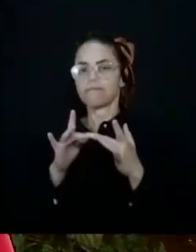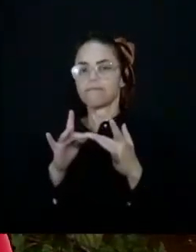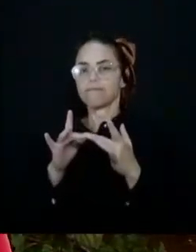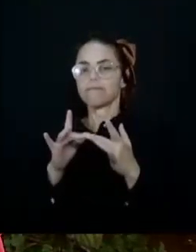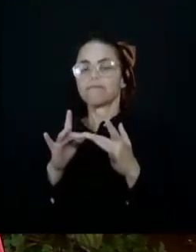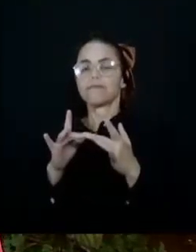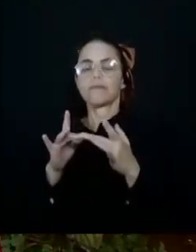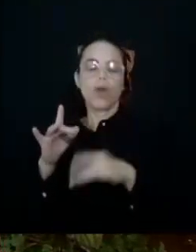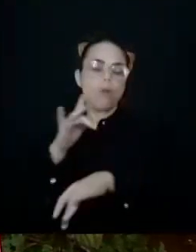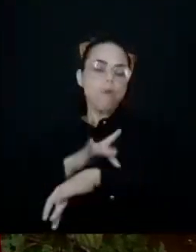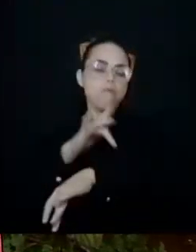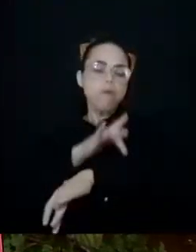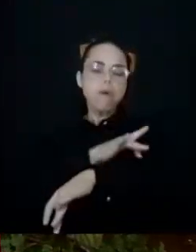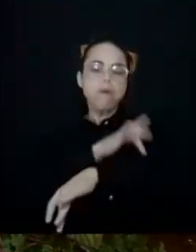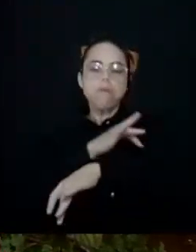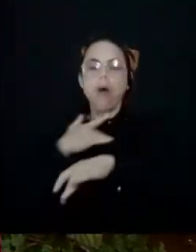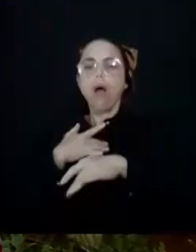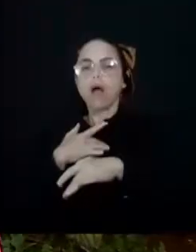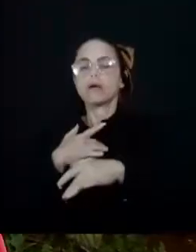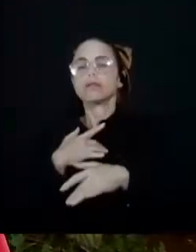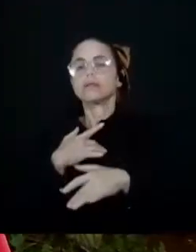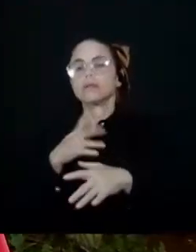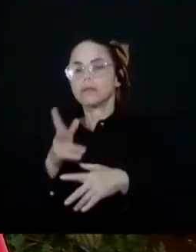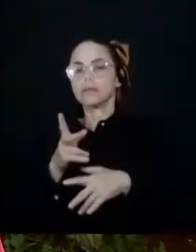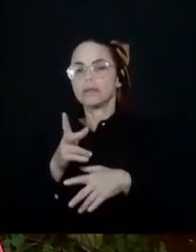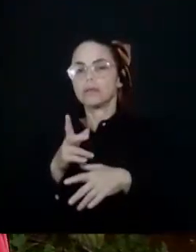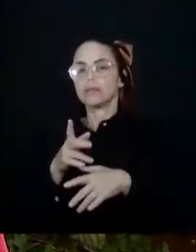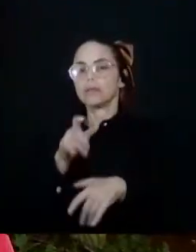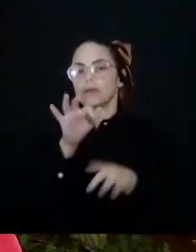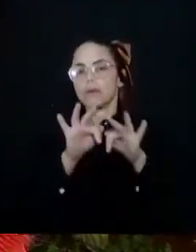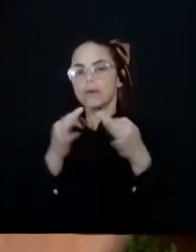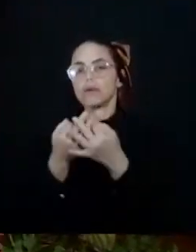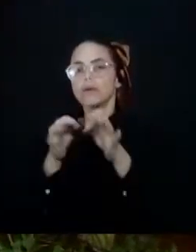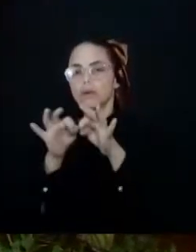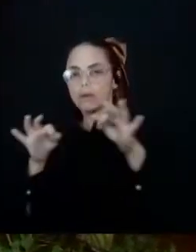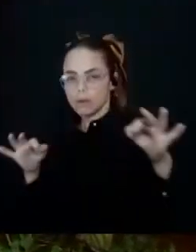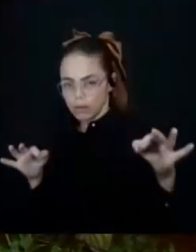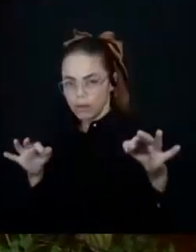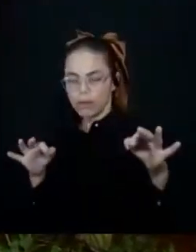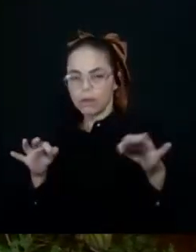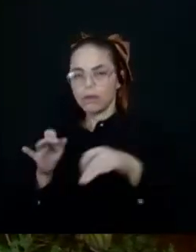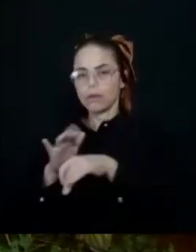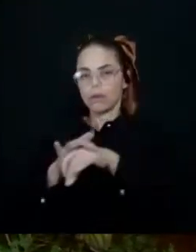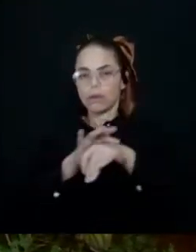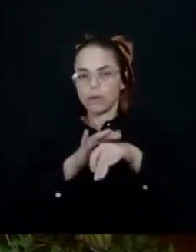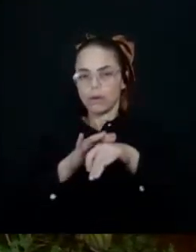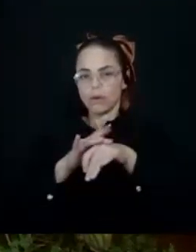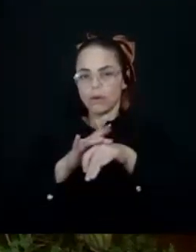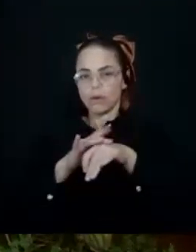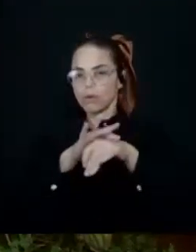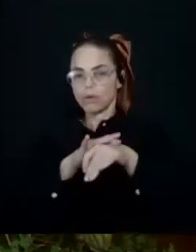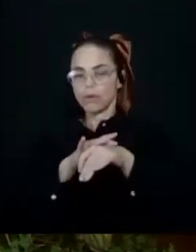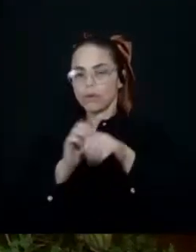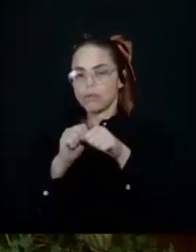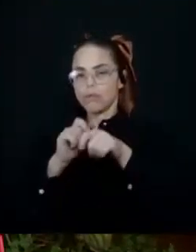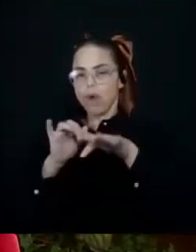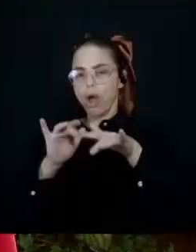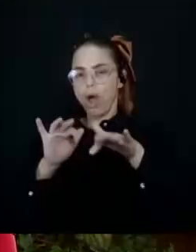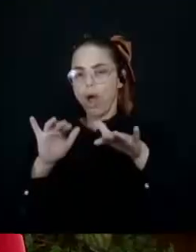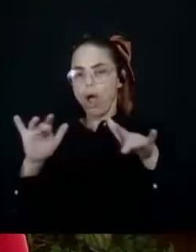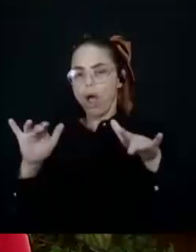Esse vírus é um vírus como se fosse um parente distante da doença antiga que a gente erradicou, que é a